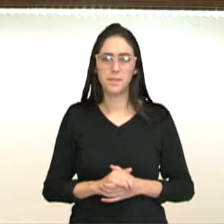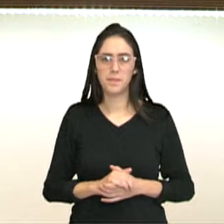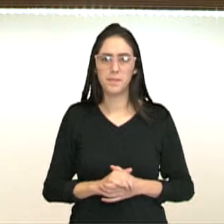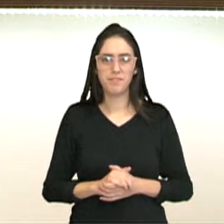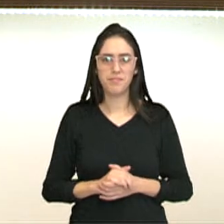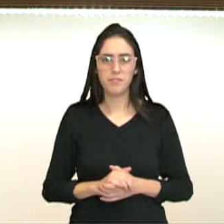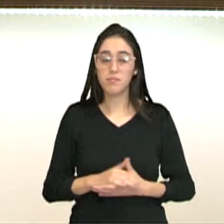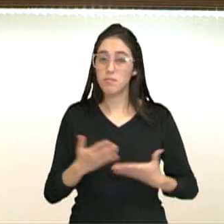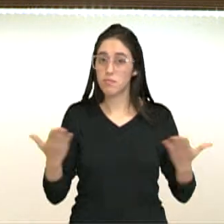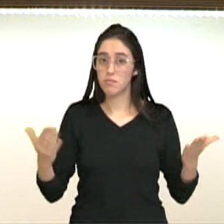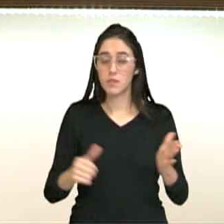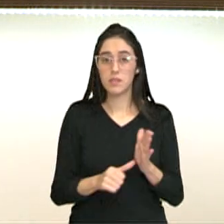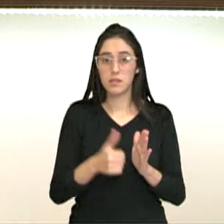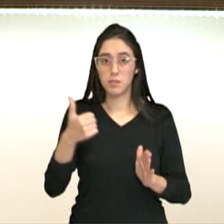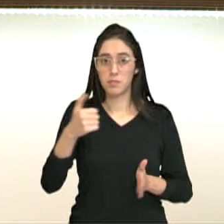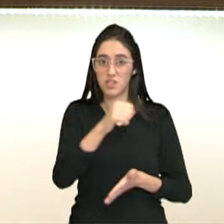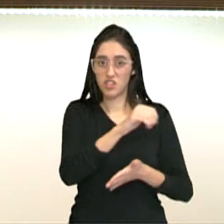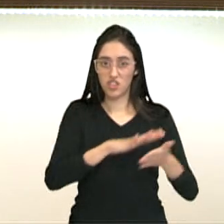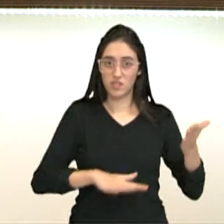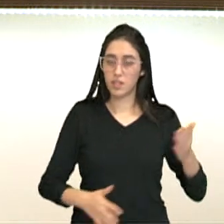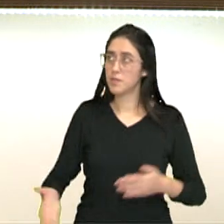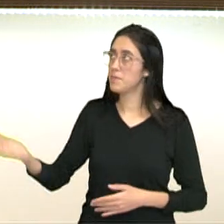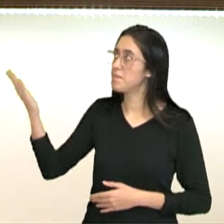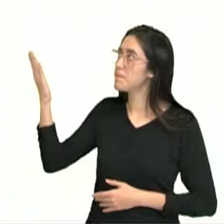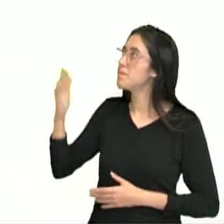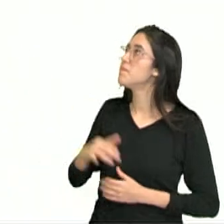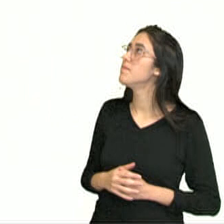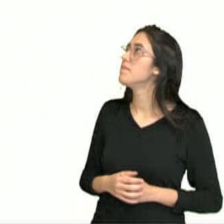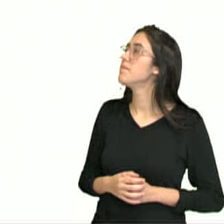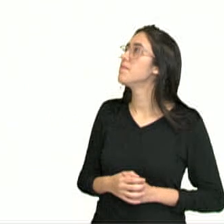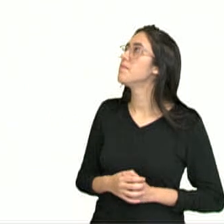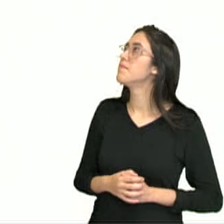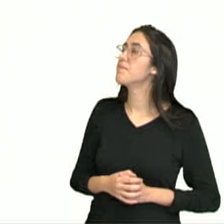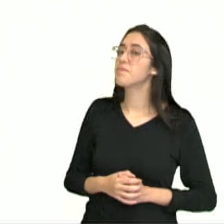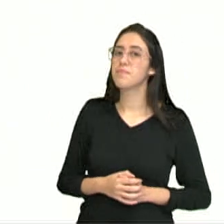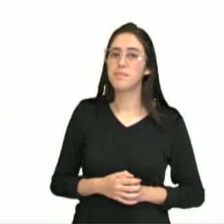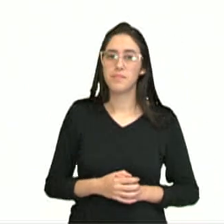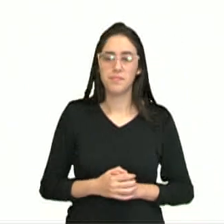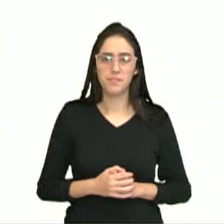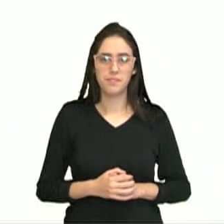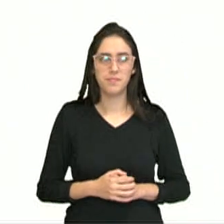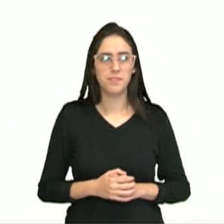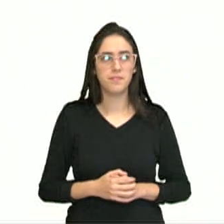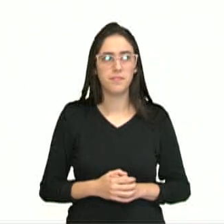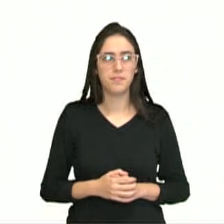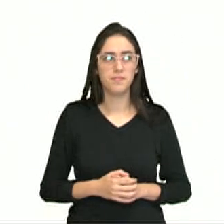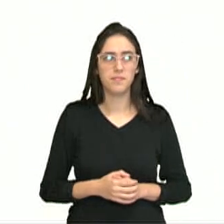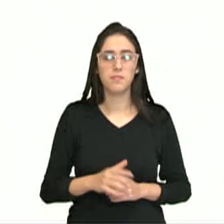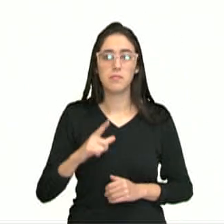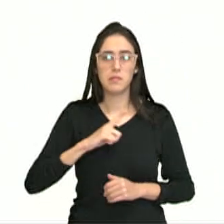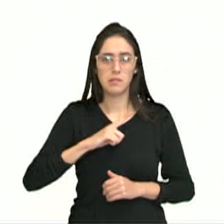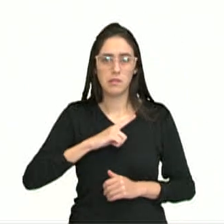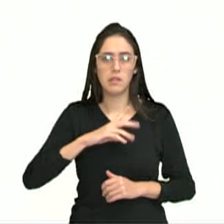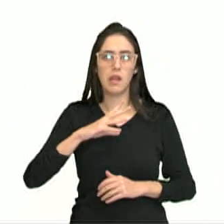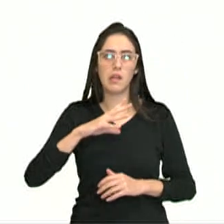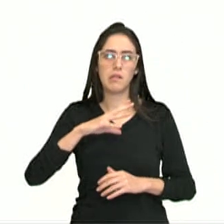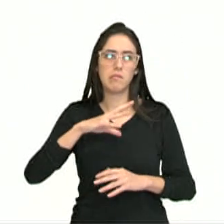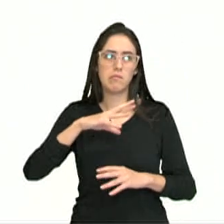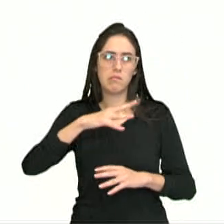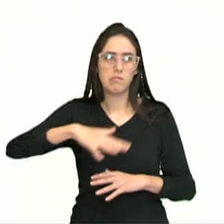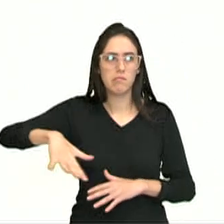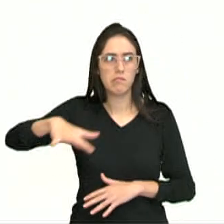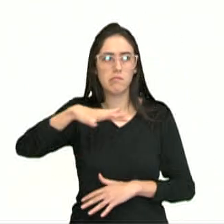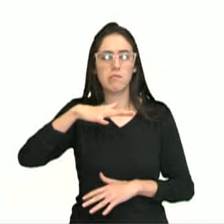Então, aqui nós temos uma primeira atividade, vou ler para vocês. Nessa confluência que se dá sobre a regência de